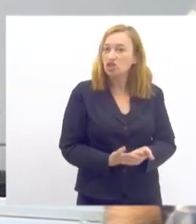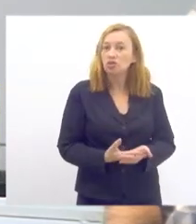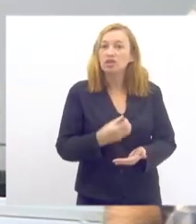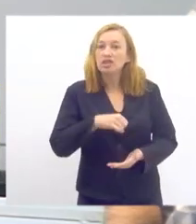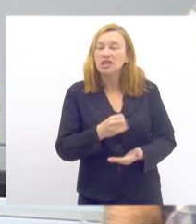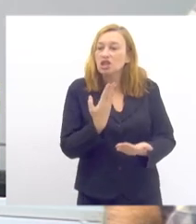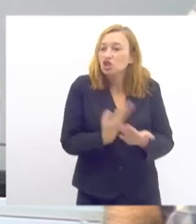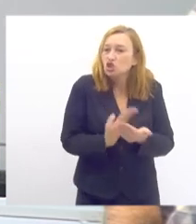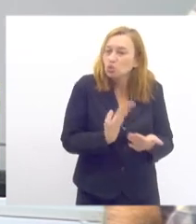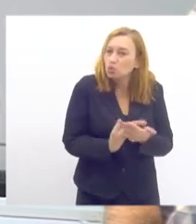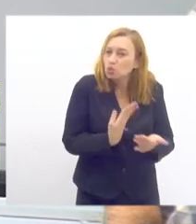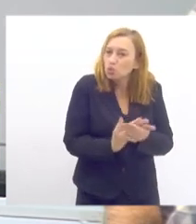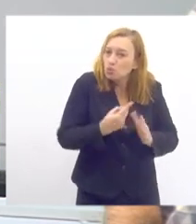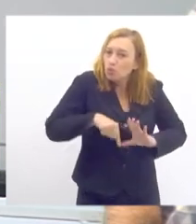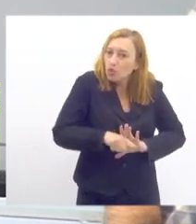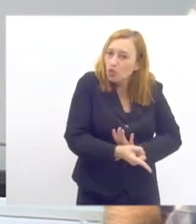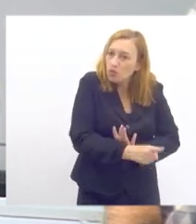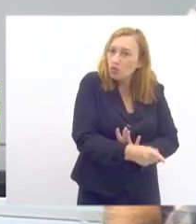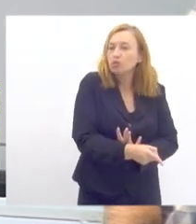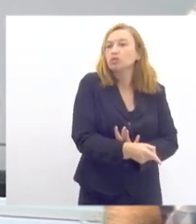um estudo